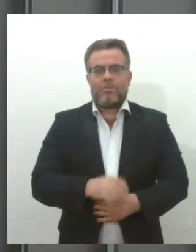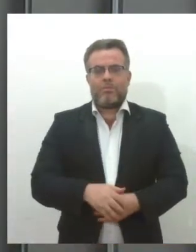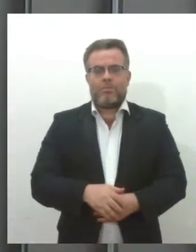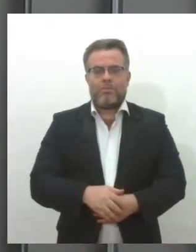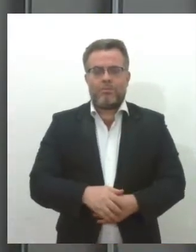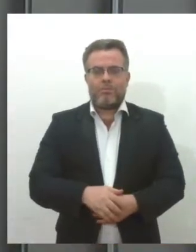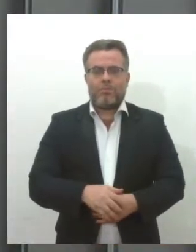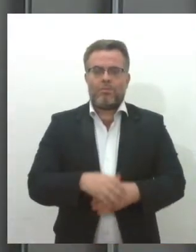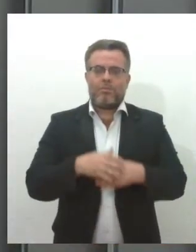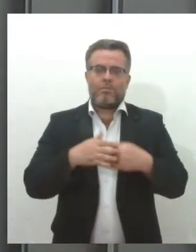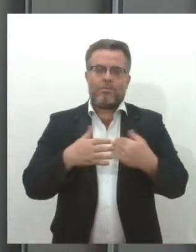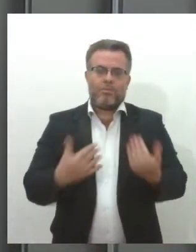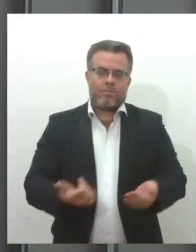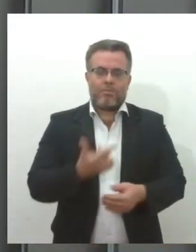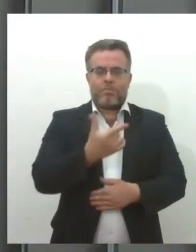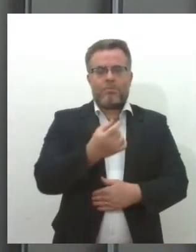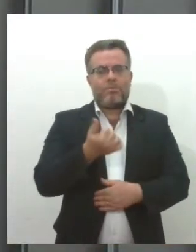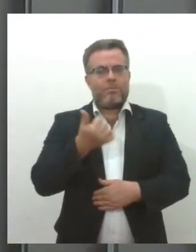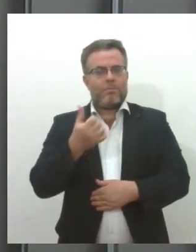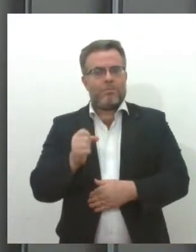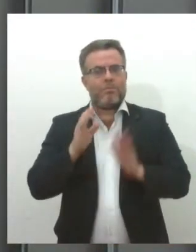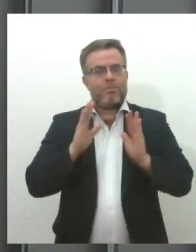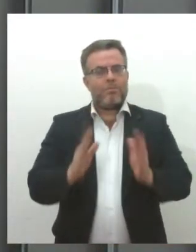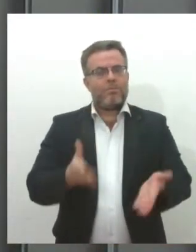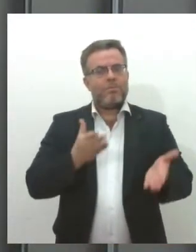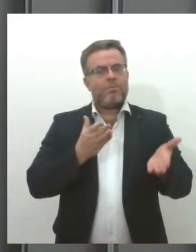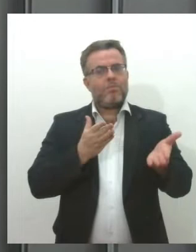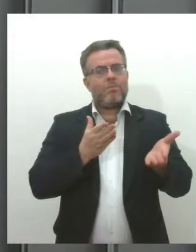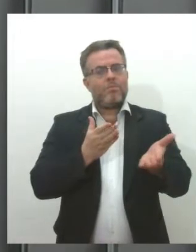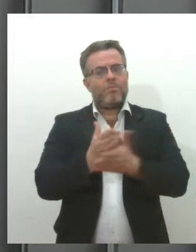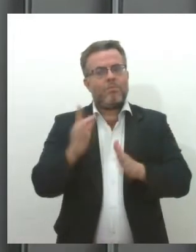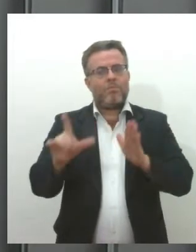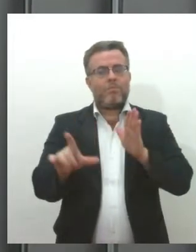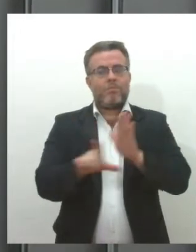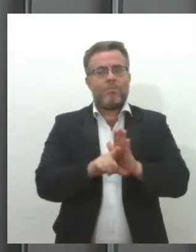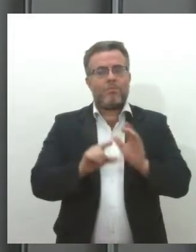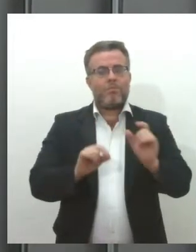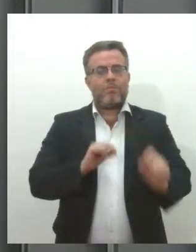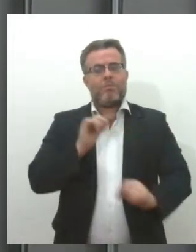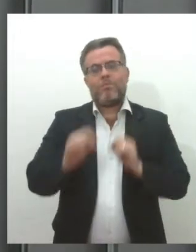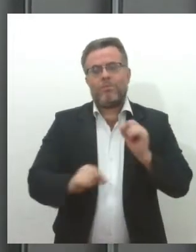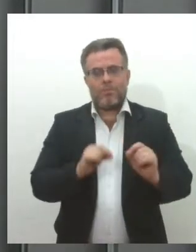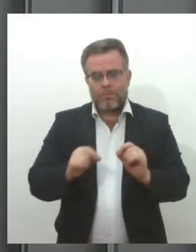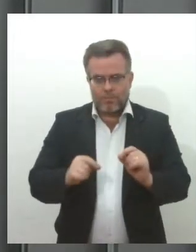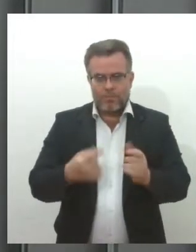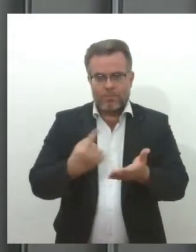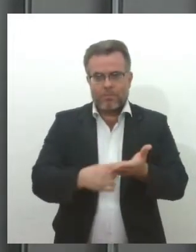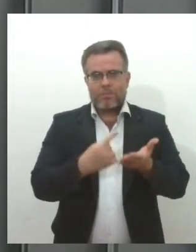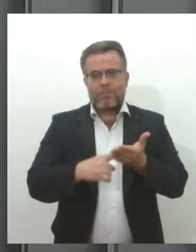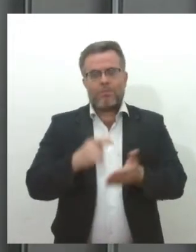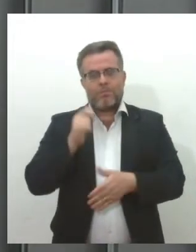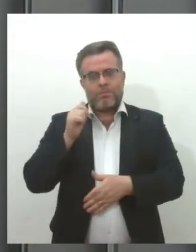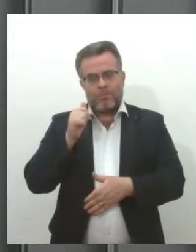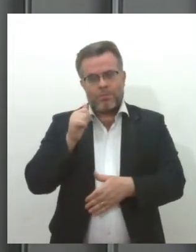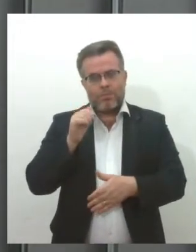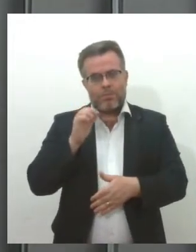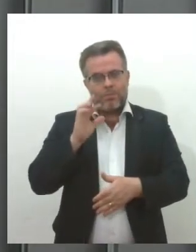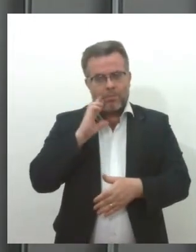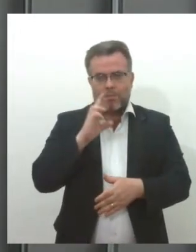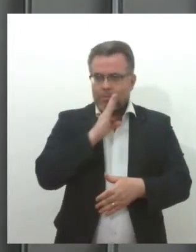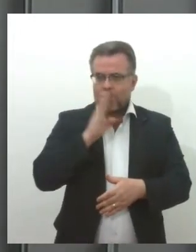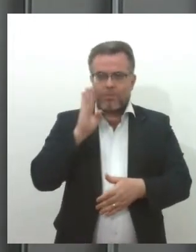o miolinho 2018 foi aprovada na alerj a lei estadual que determina a bares e restaurantes oferecerem água